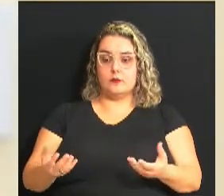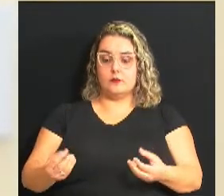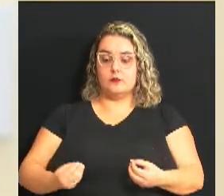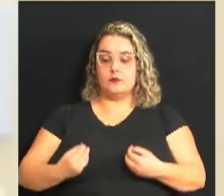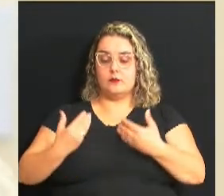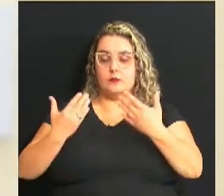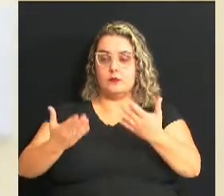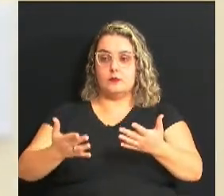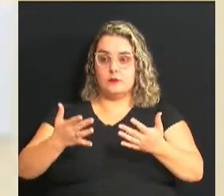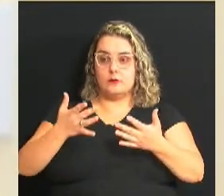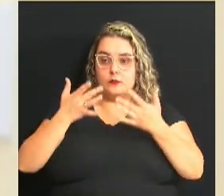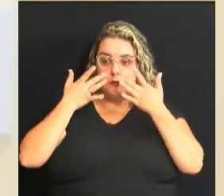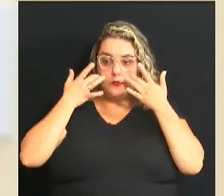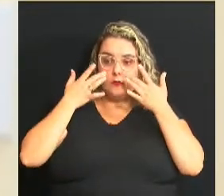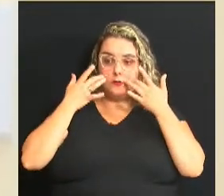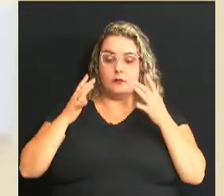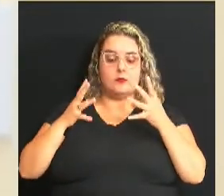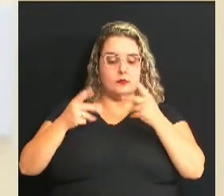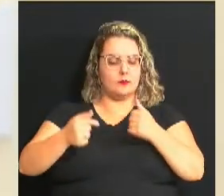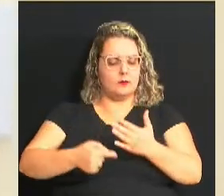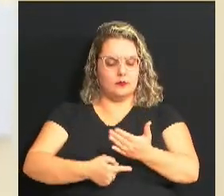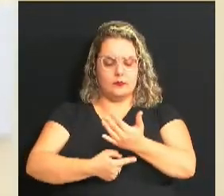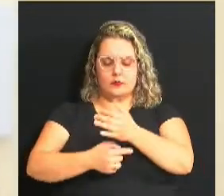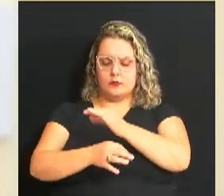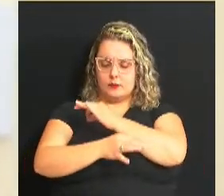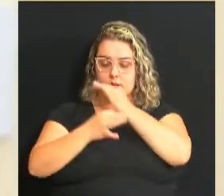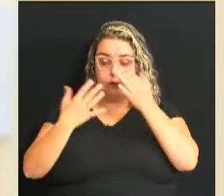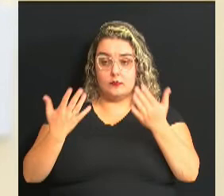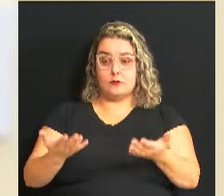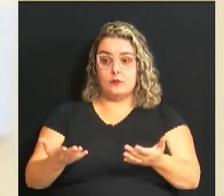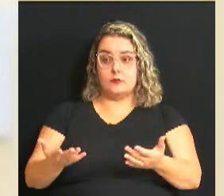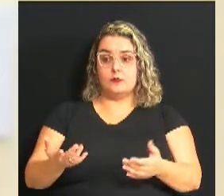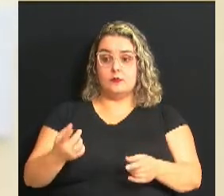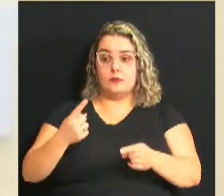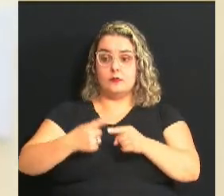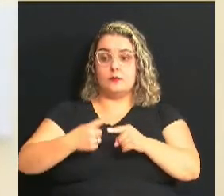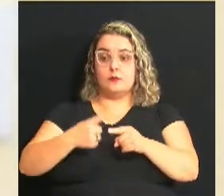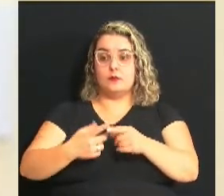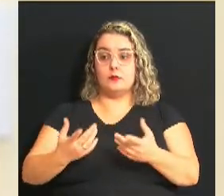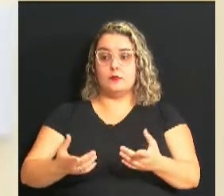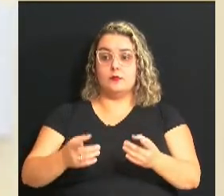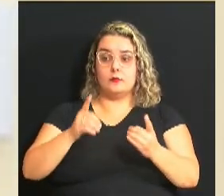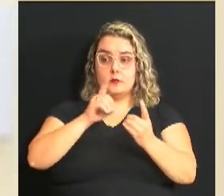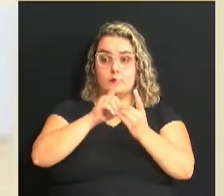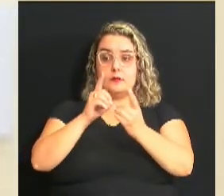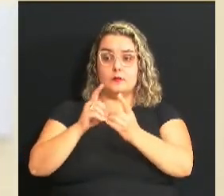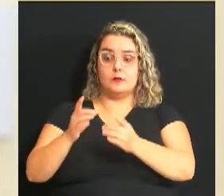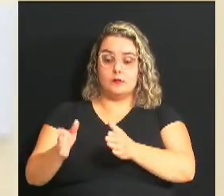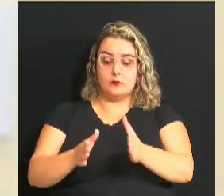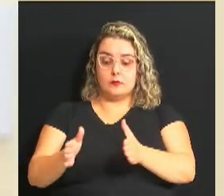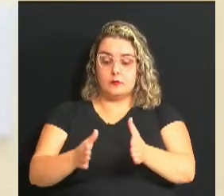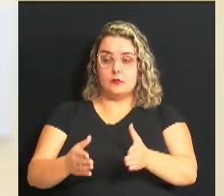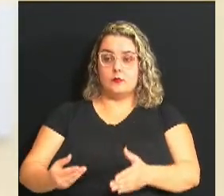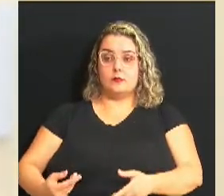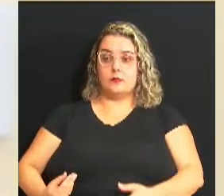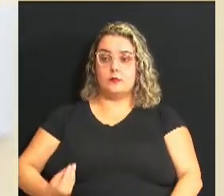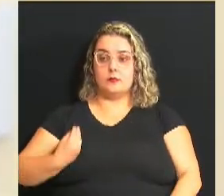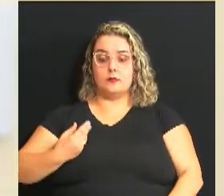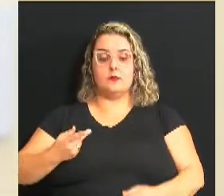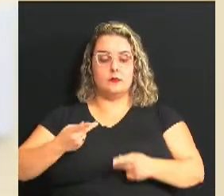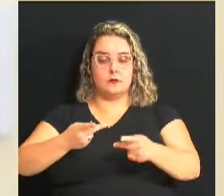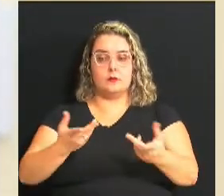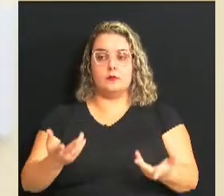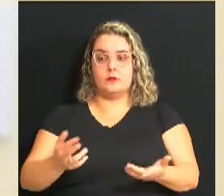teatro com toda a tecnologia e aí falar, nossa, por que não está contemplado isso? Durante a visita a gente percebeu isso, tinham